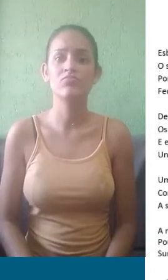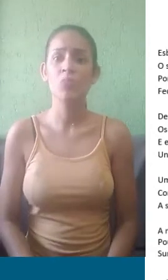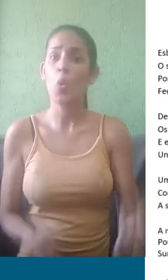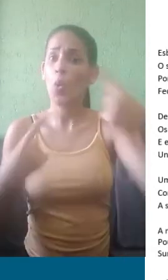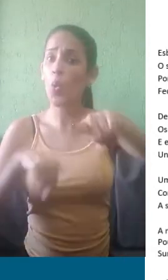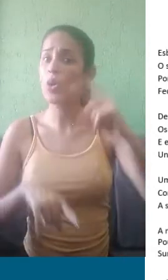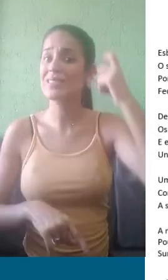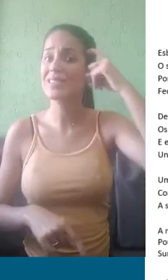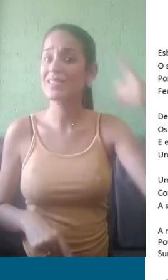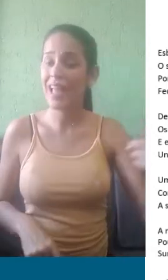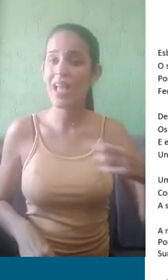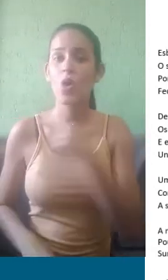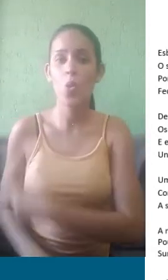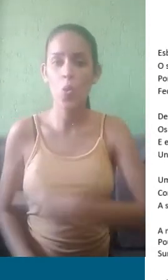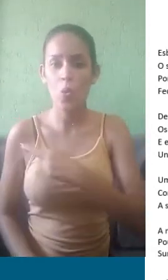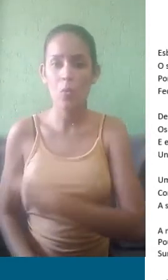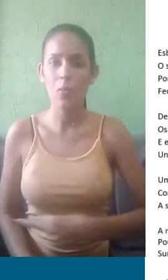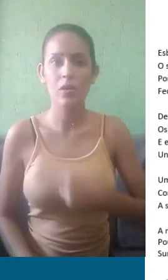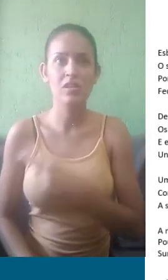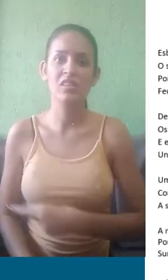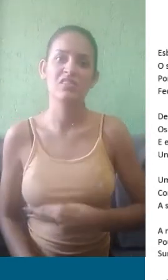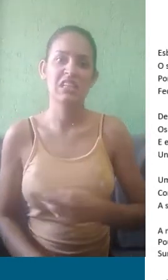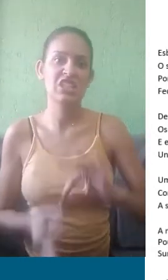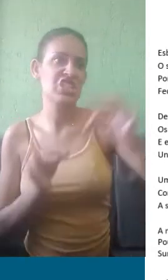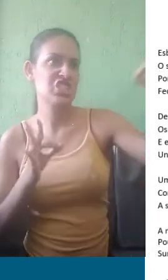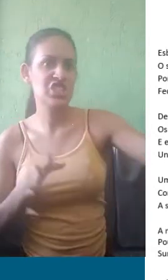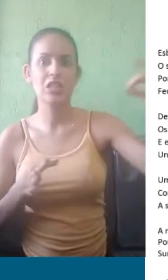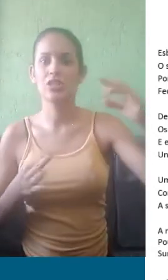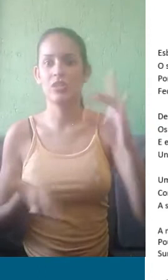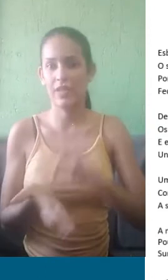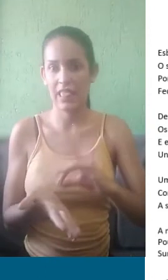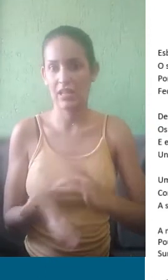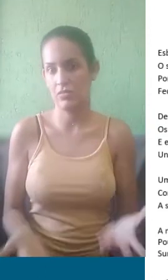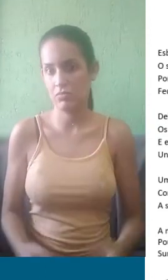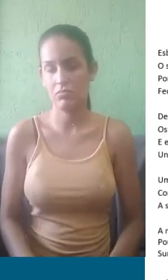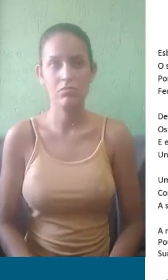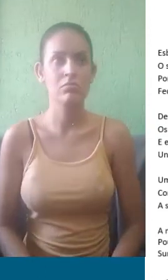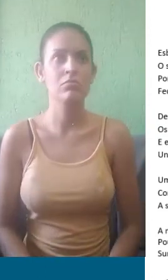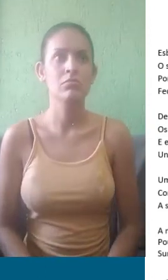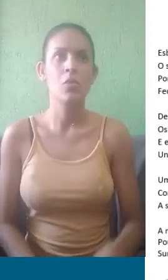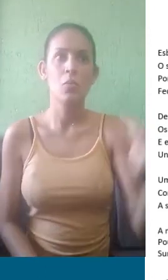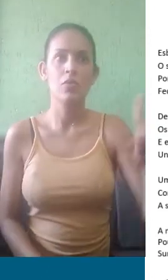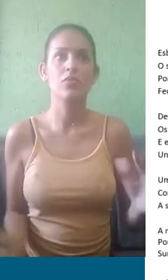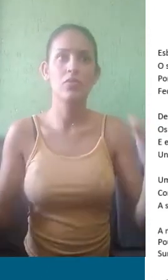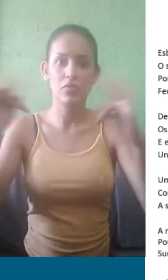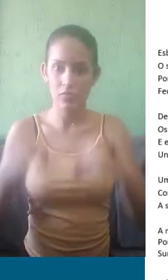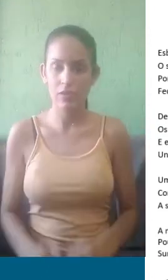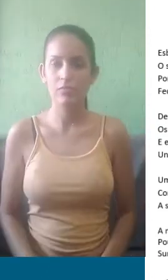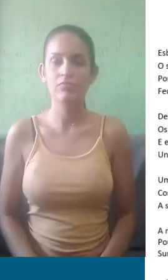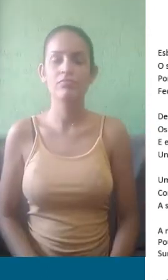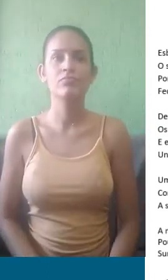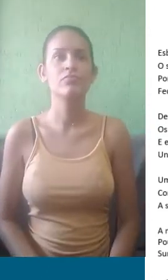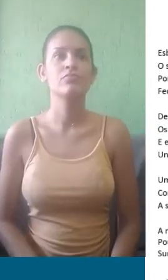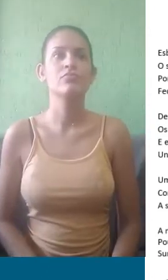ideia romântica de decoração da linguagem e distante da realidade. Por fim, em relação à